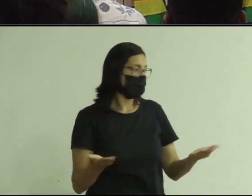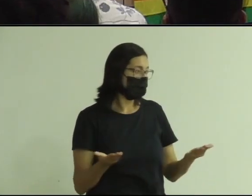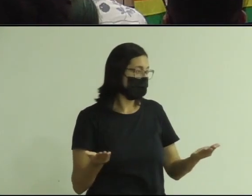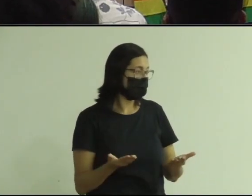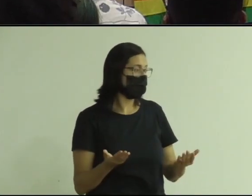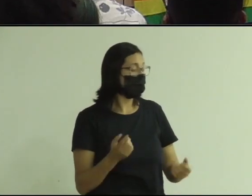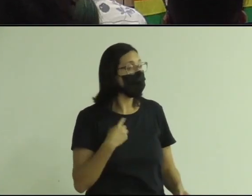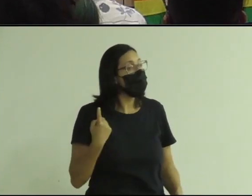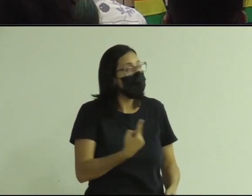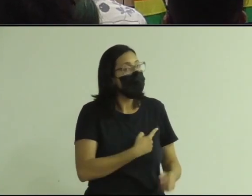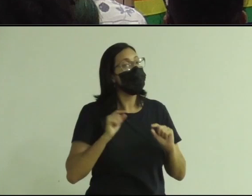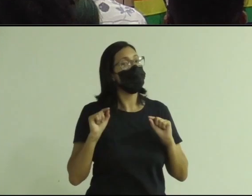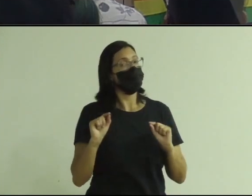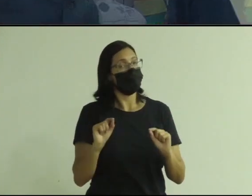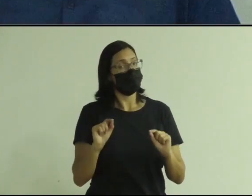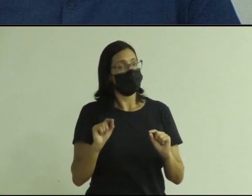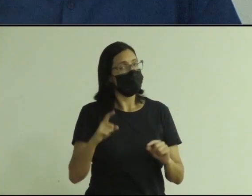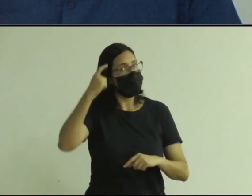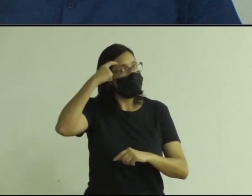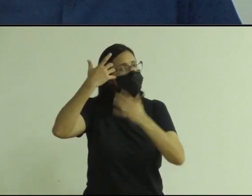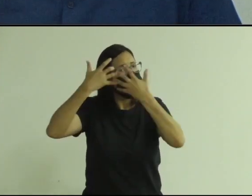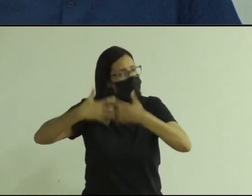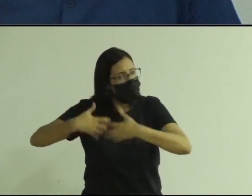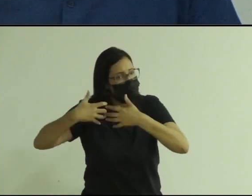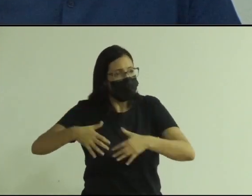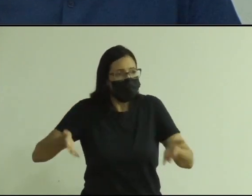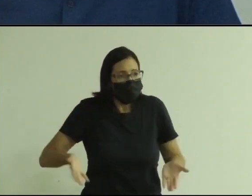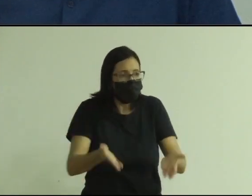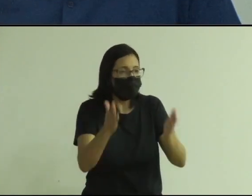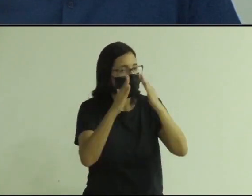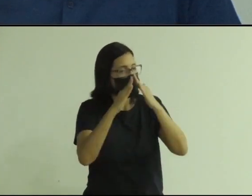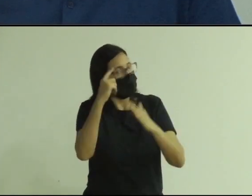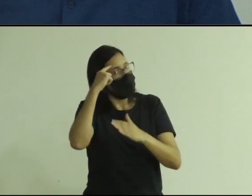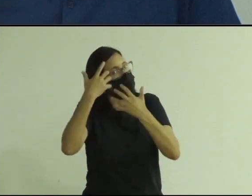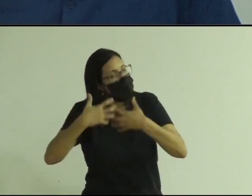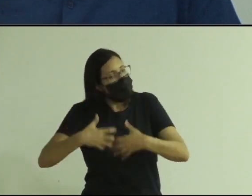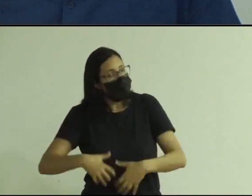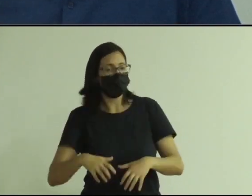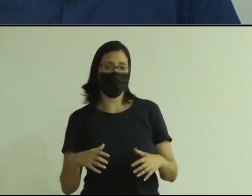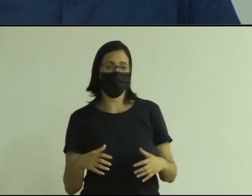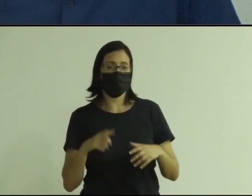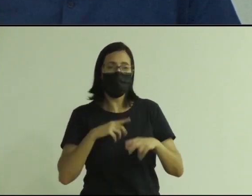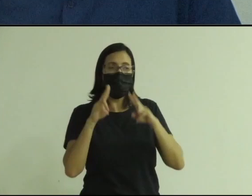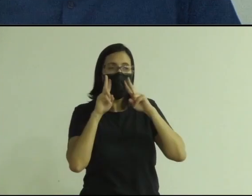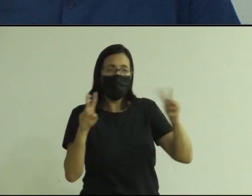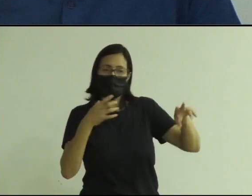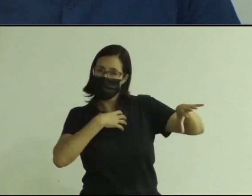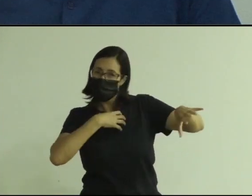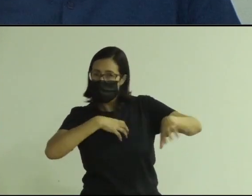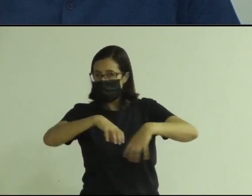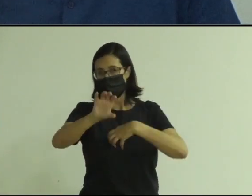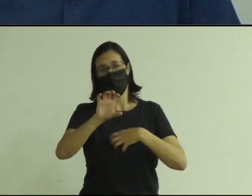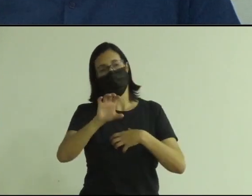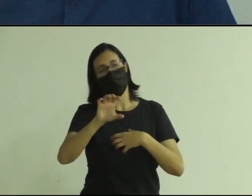que a gente não só reflita, pense, mas que a gente também desloque o olhar de quem está nos assistindo, porque a